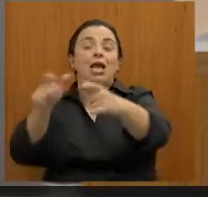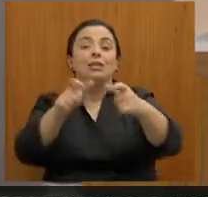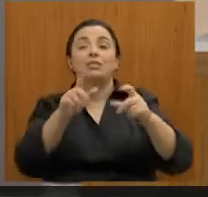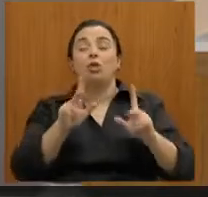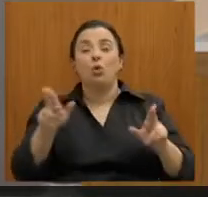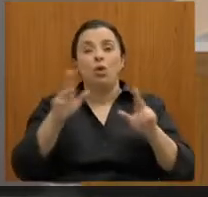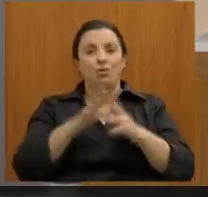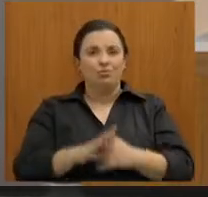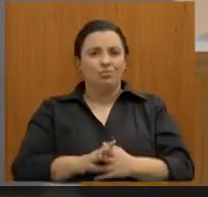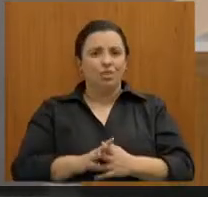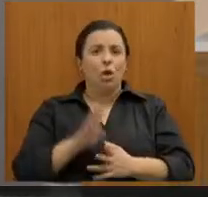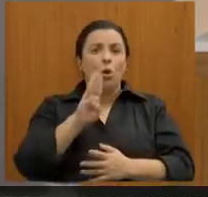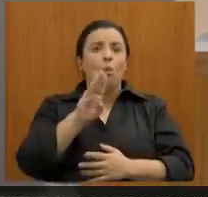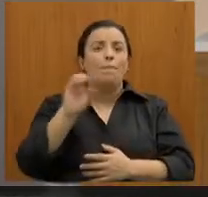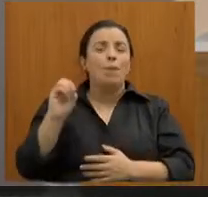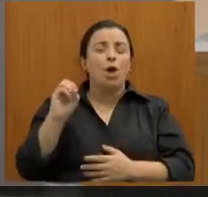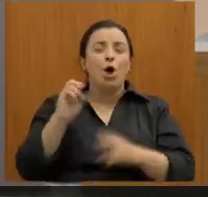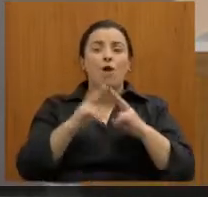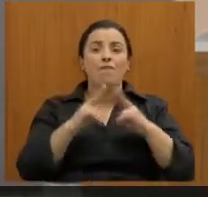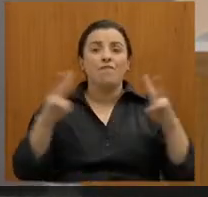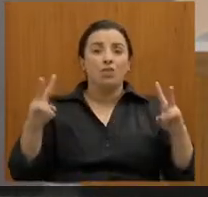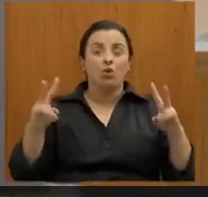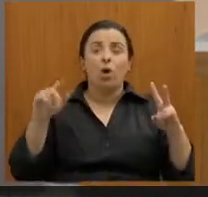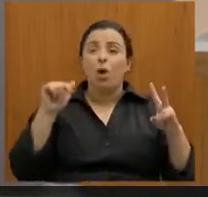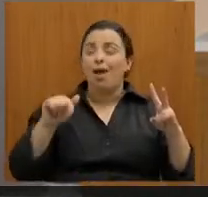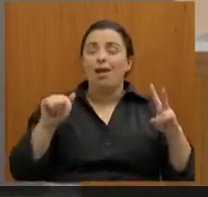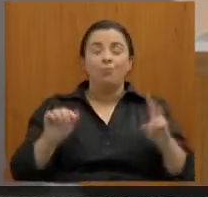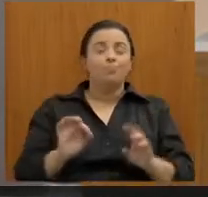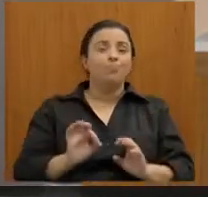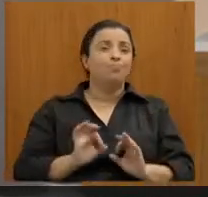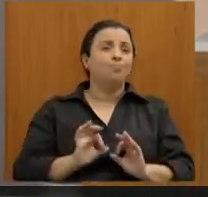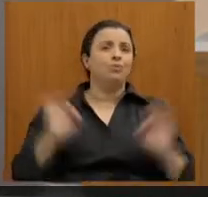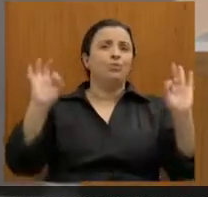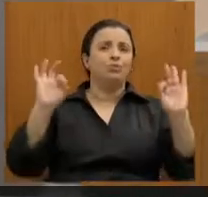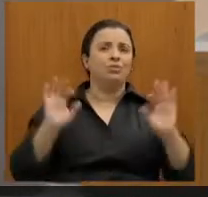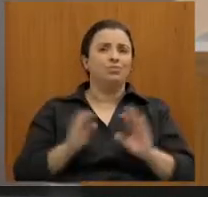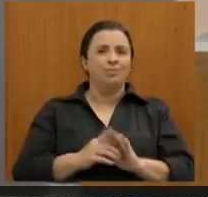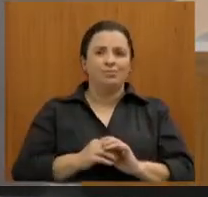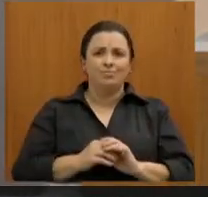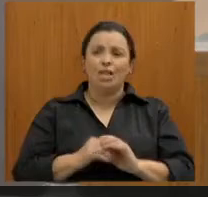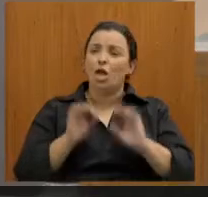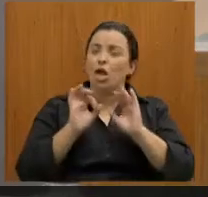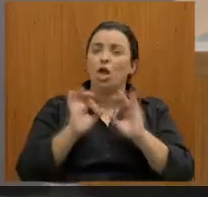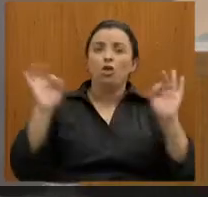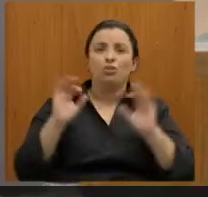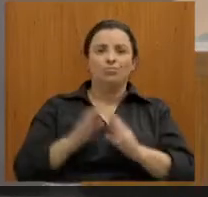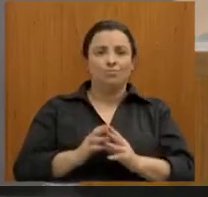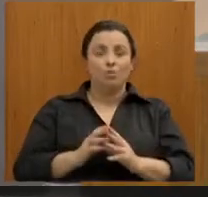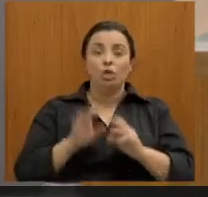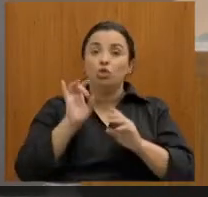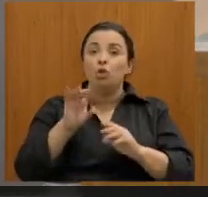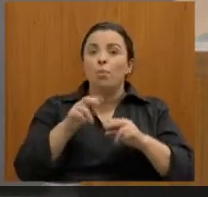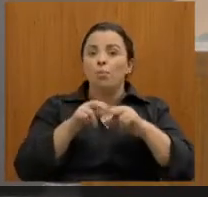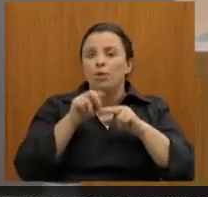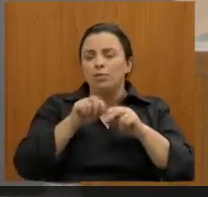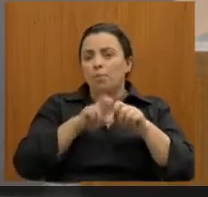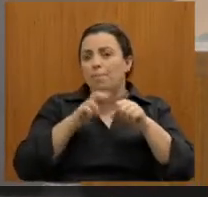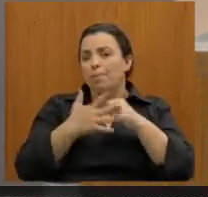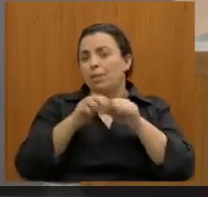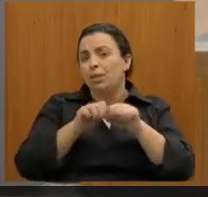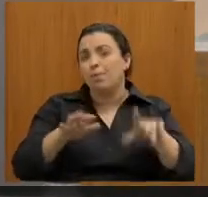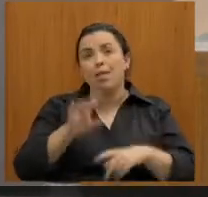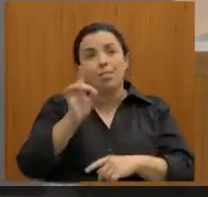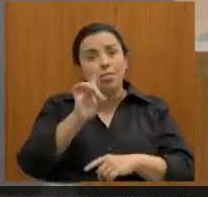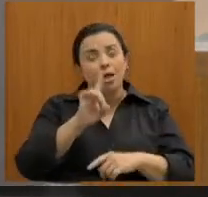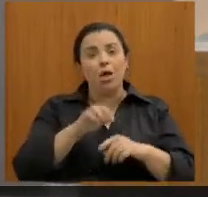virtual ele é o assim é o fantástico e não é só por causa da pandemia porque muitas mulheres têm